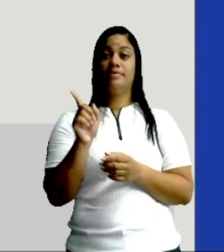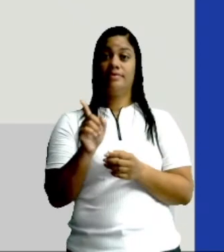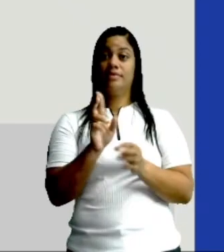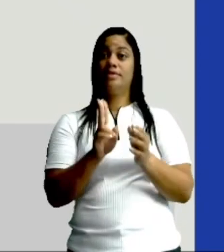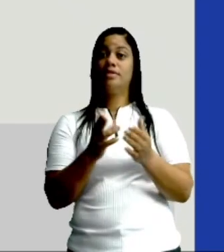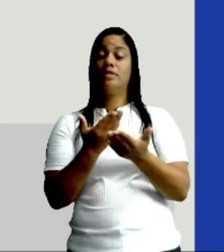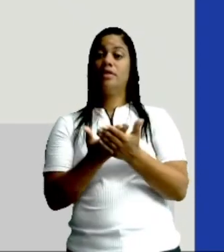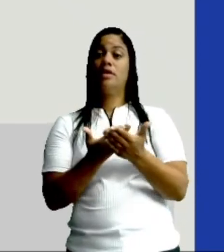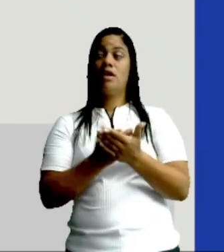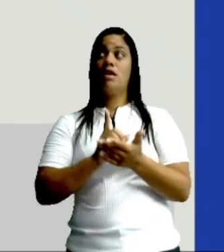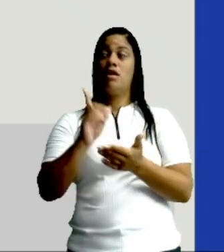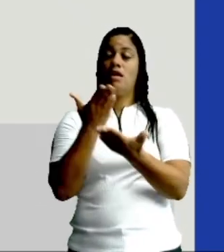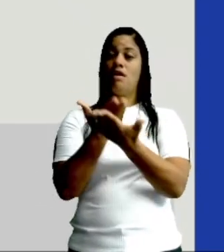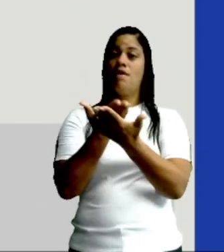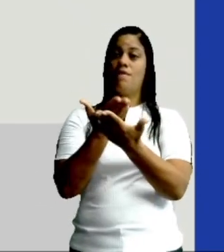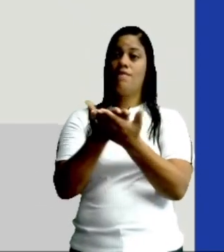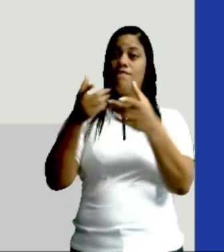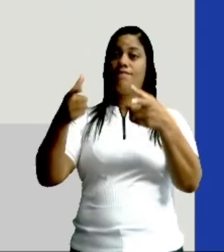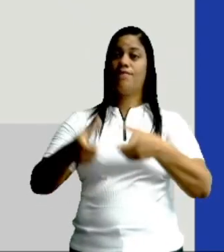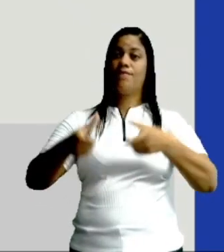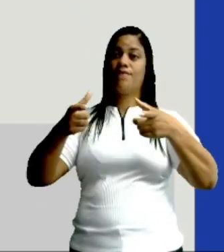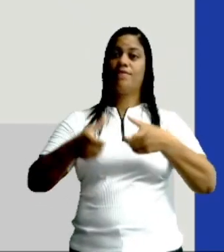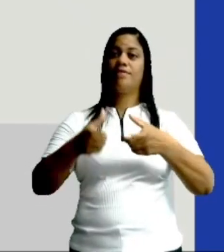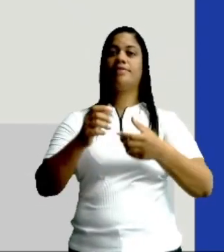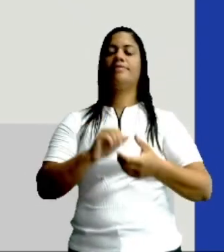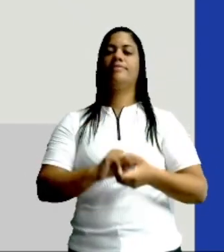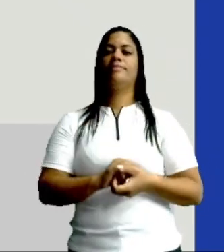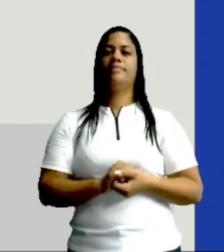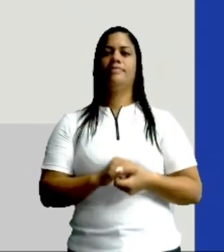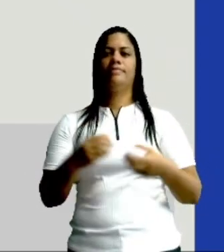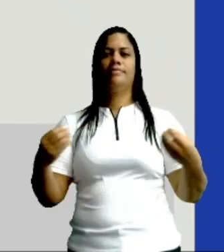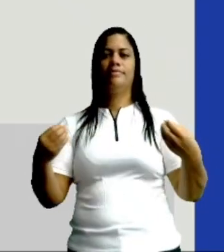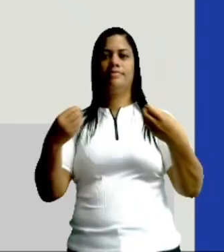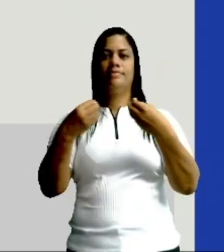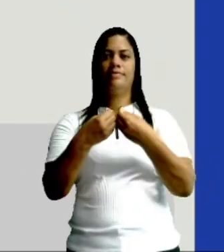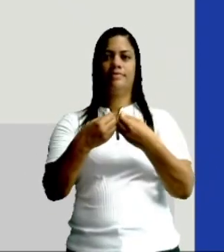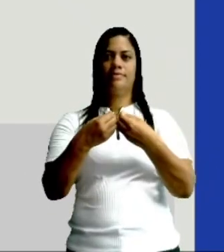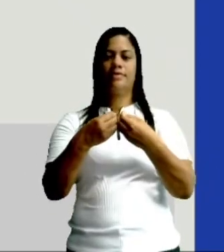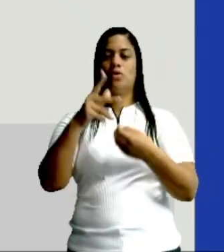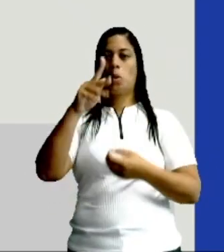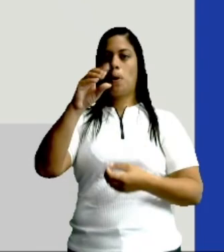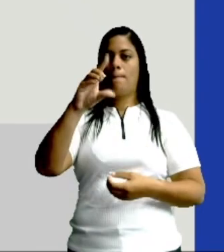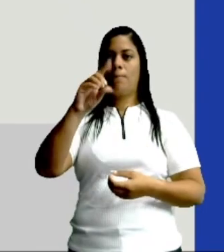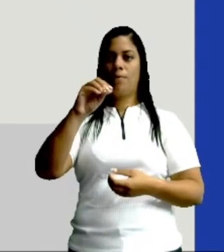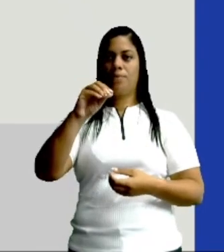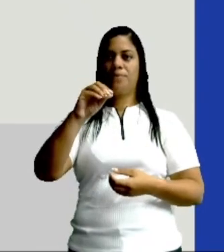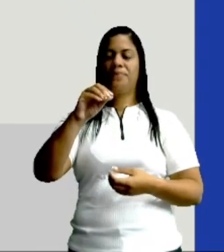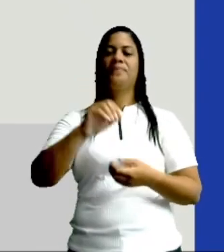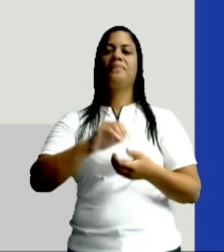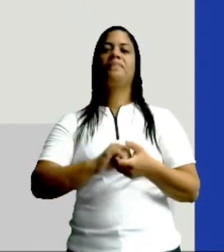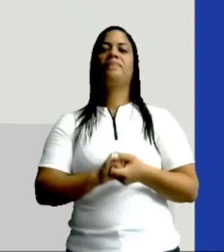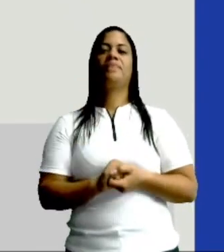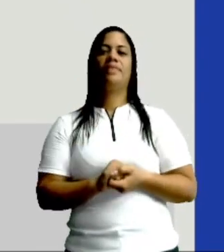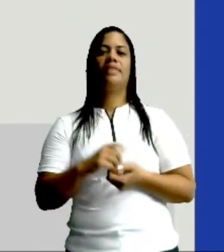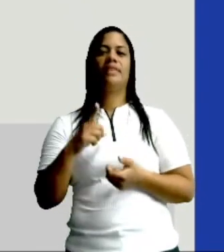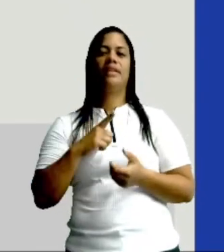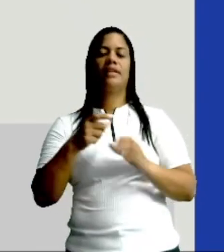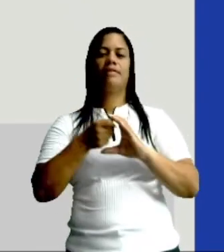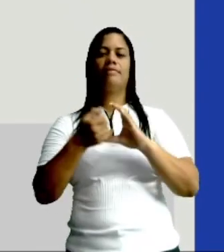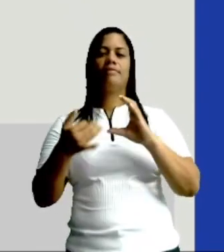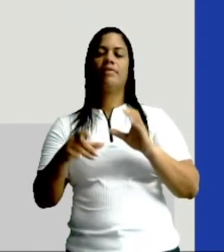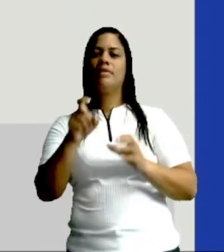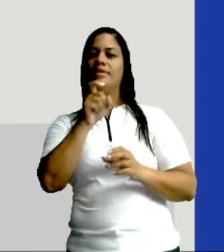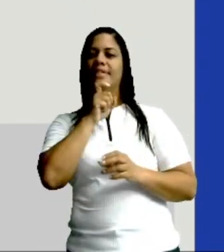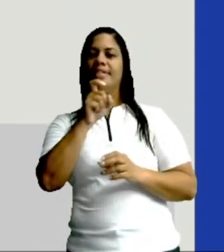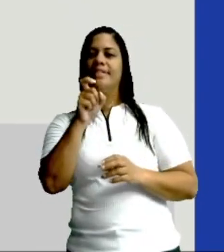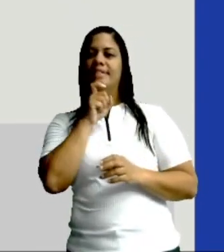é encontrada geograficamente em regiões com proximidades aos círculos polares, com características de clima com